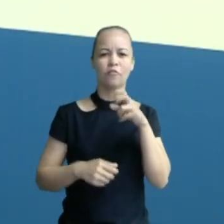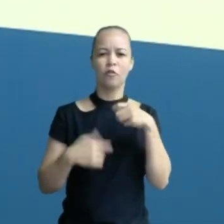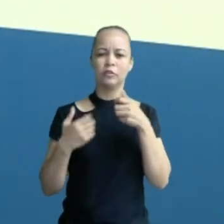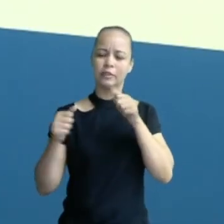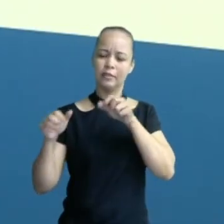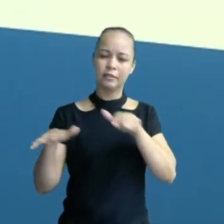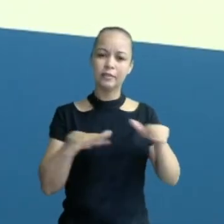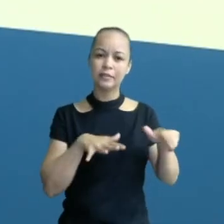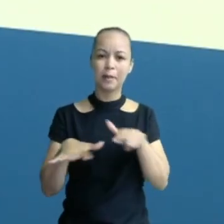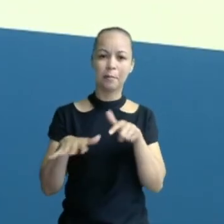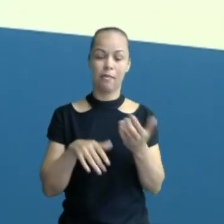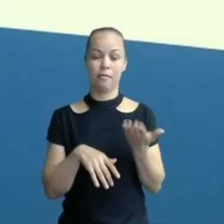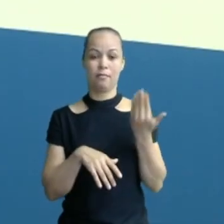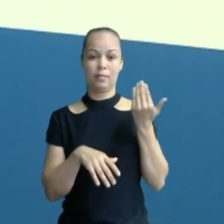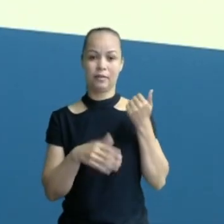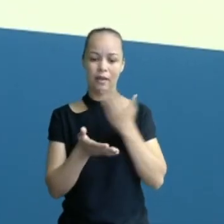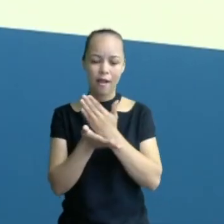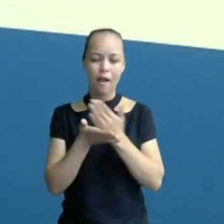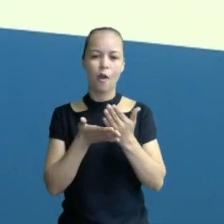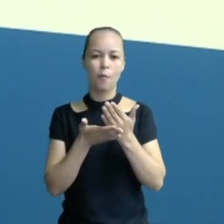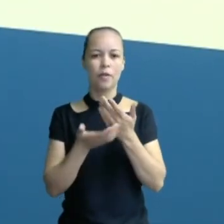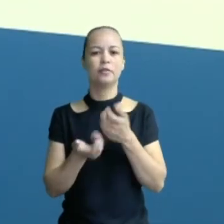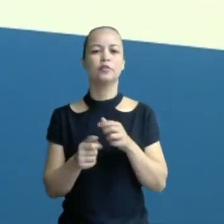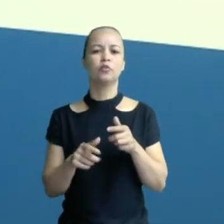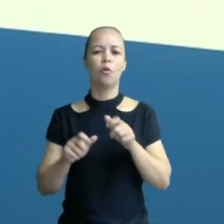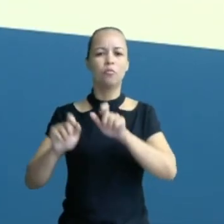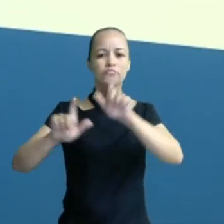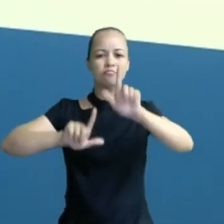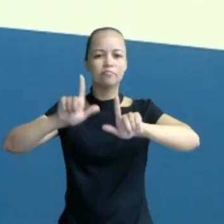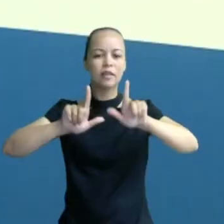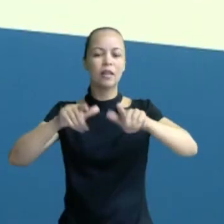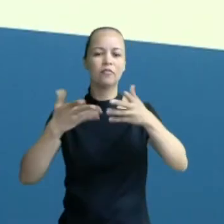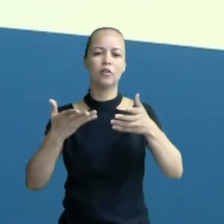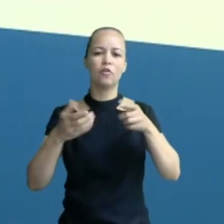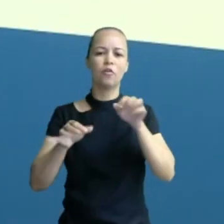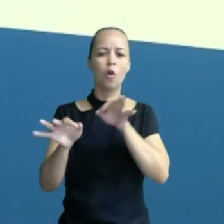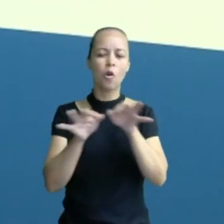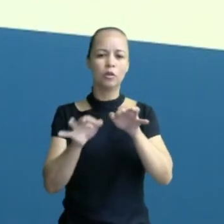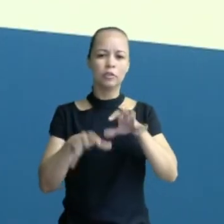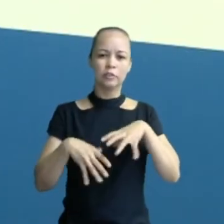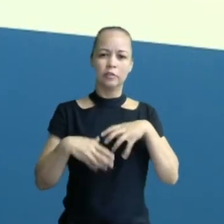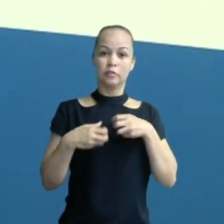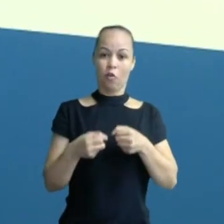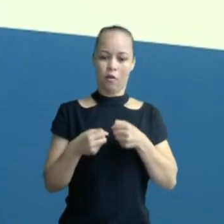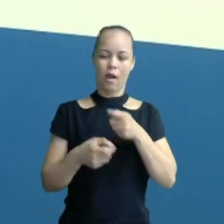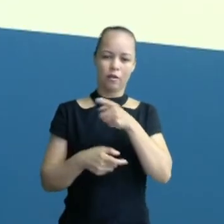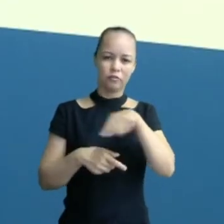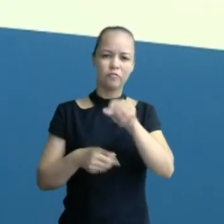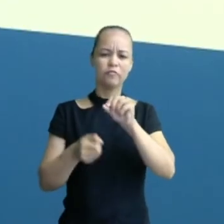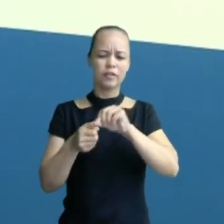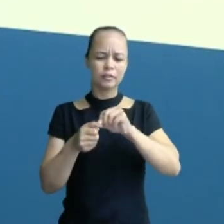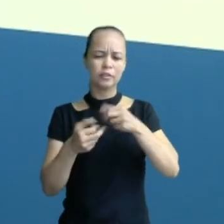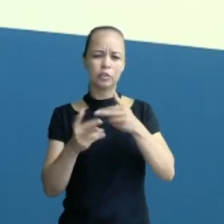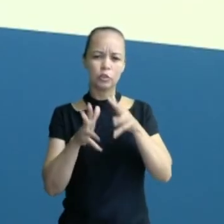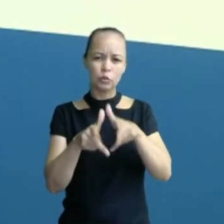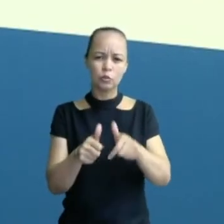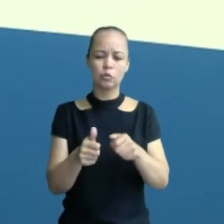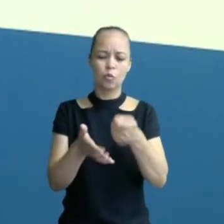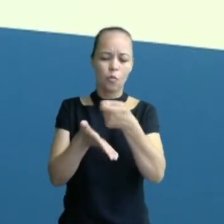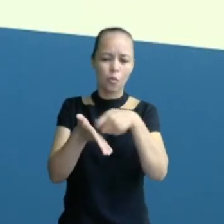semana passada, não vai perder o entusiasmo, faz tudo direitinho, aprende, preste atenção,